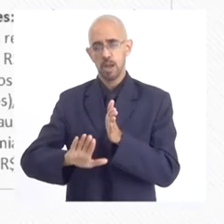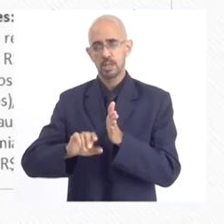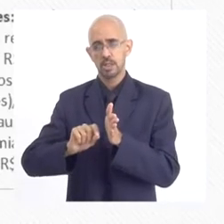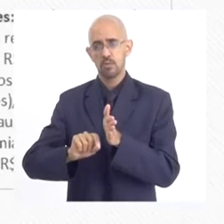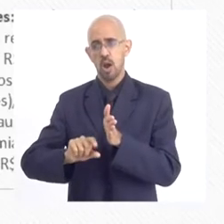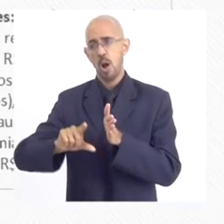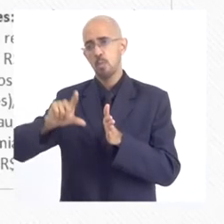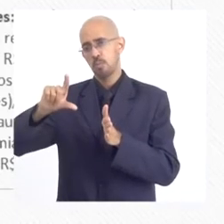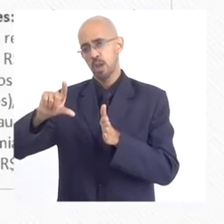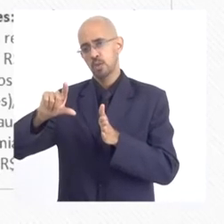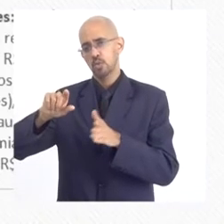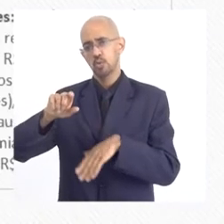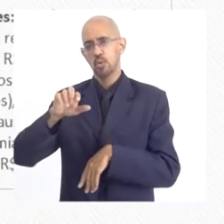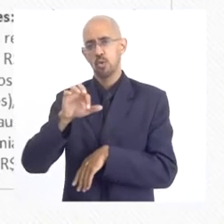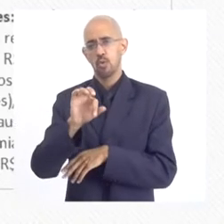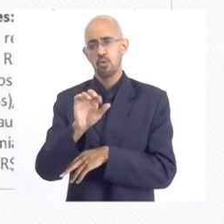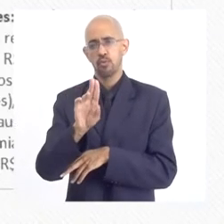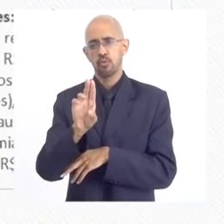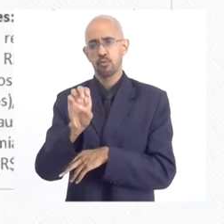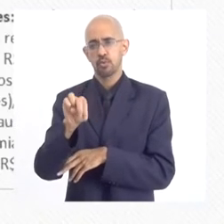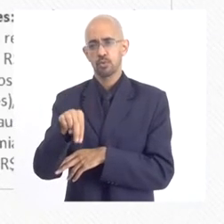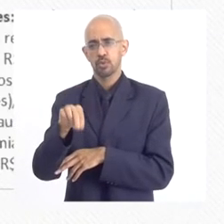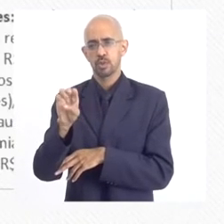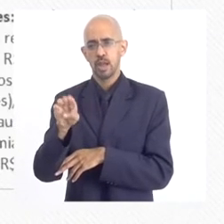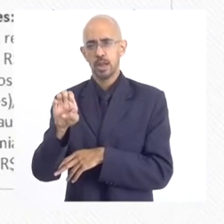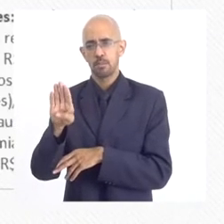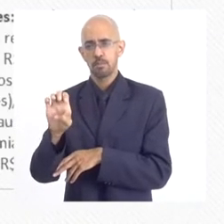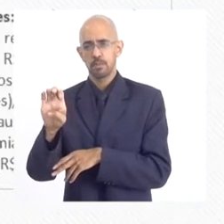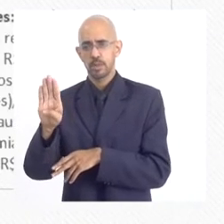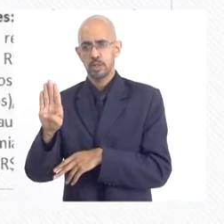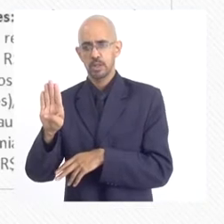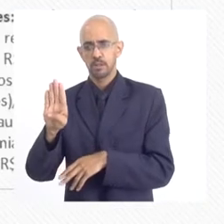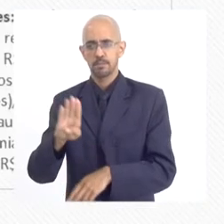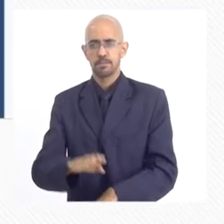nas transferências correntes.